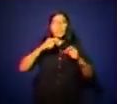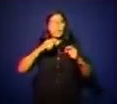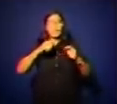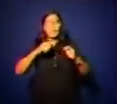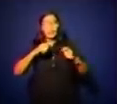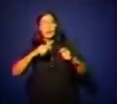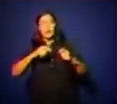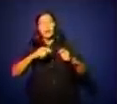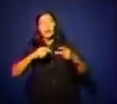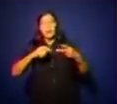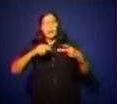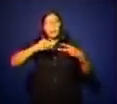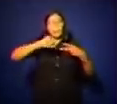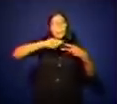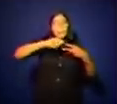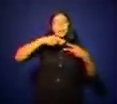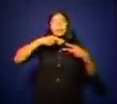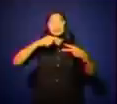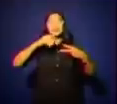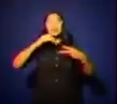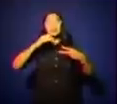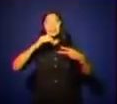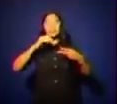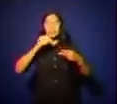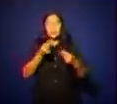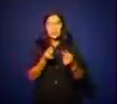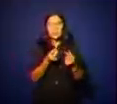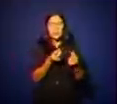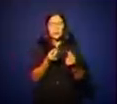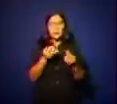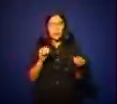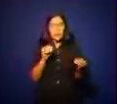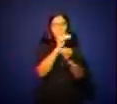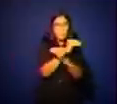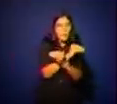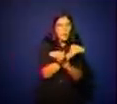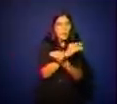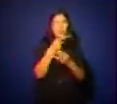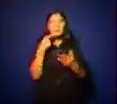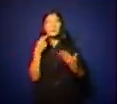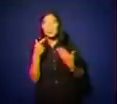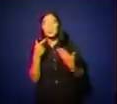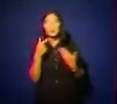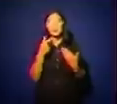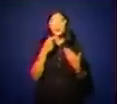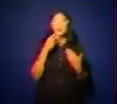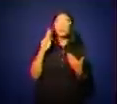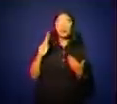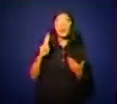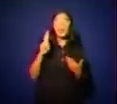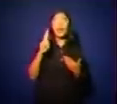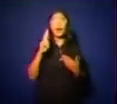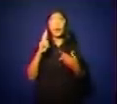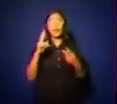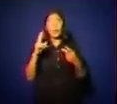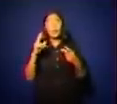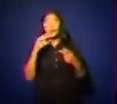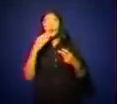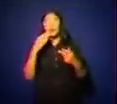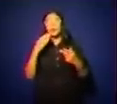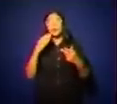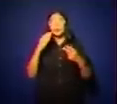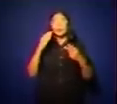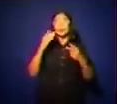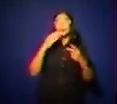Pix de câmbio e como é o que que as pessoas podem esperar do Real digital até o final do seu mandato e